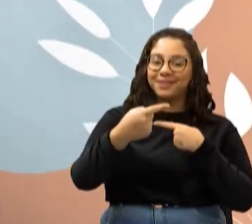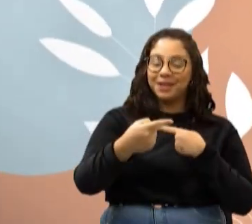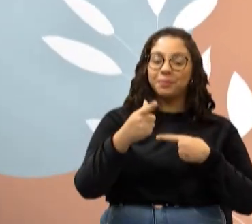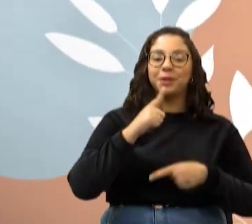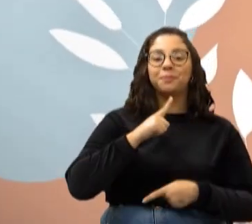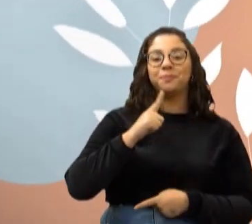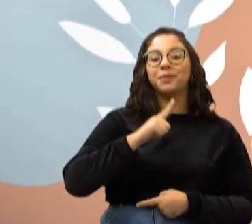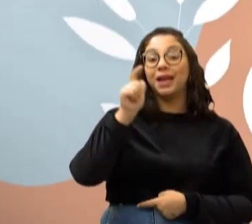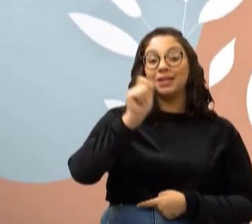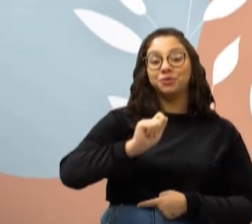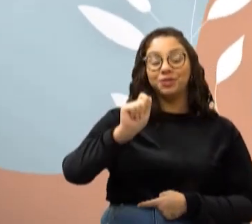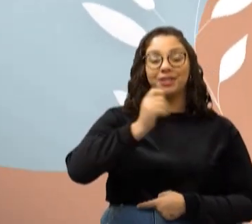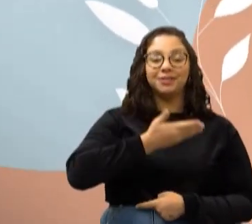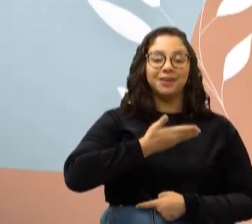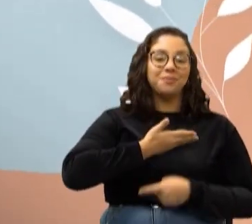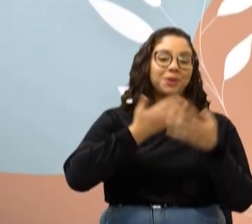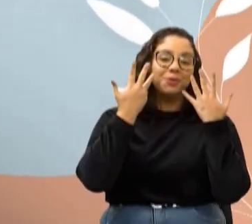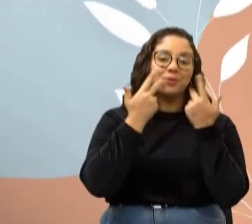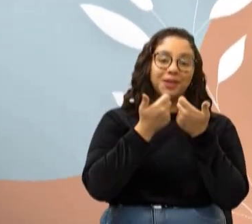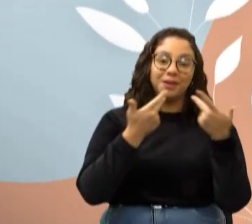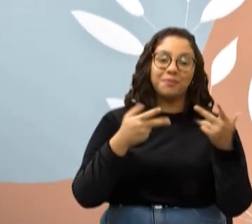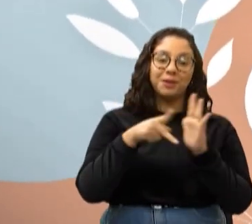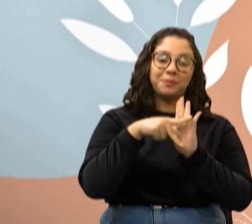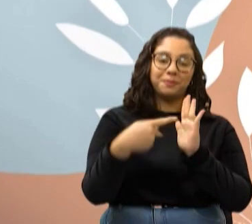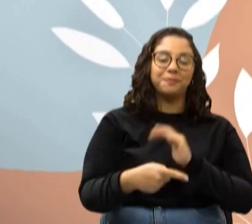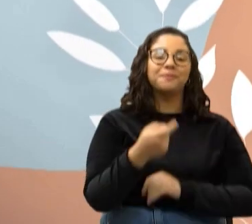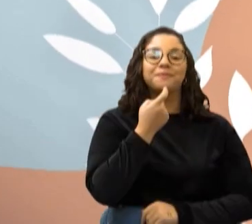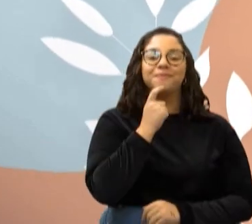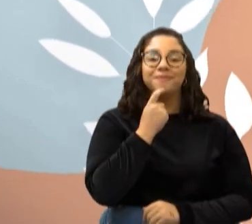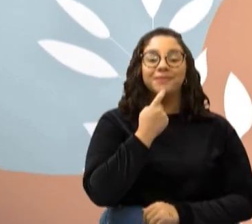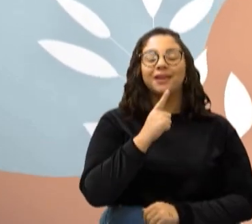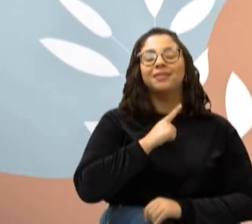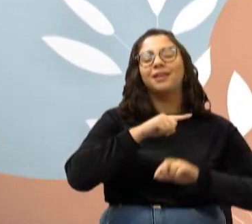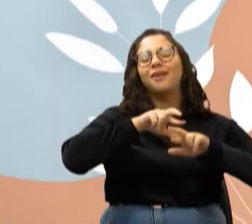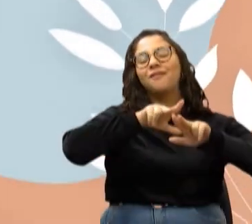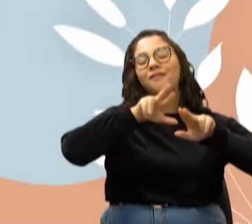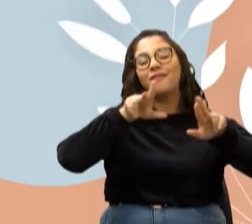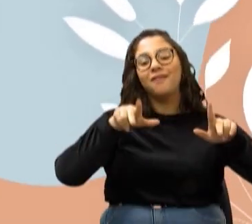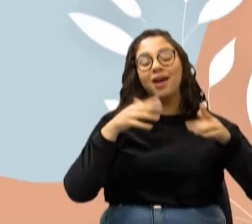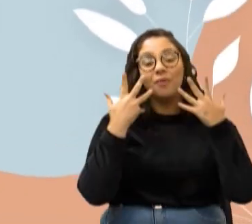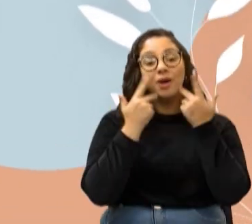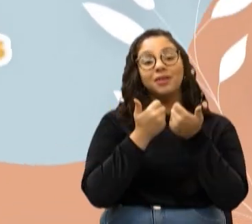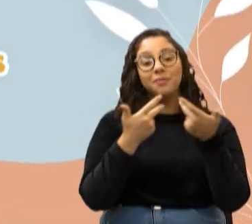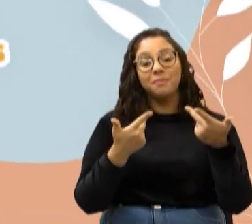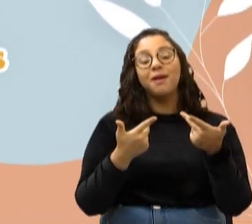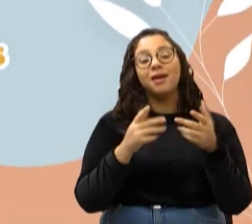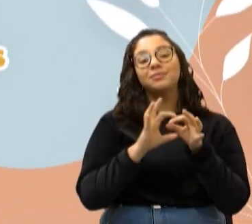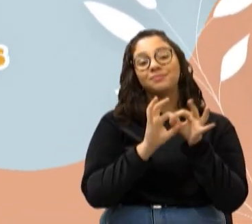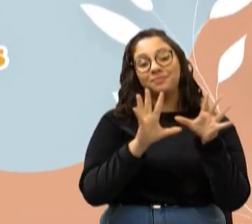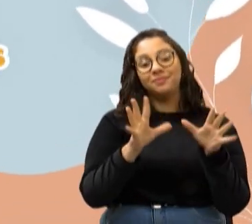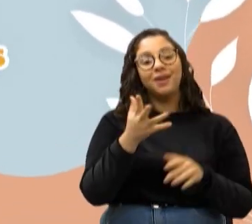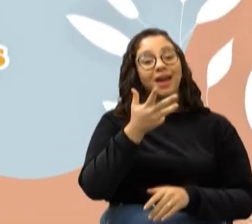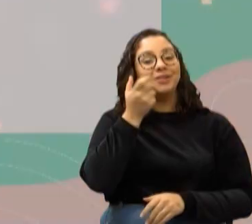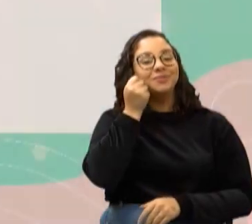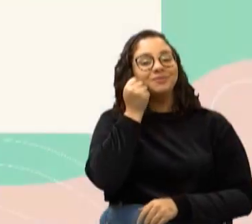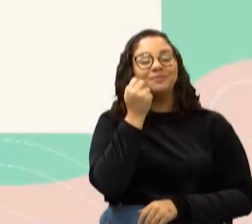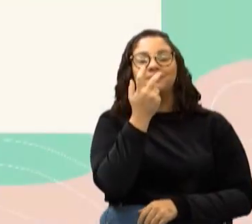nesta semana, a Associação Amigo dos Animais de Campinas tem vários animais que estão